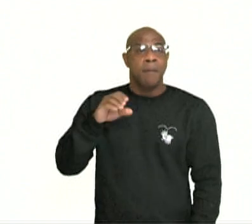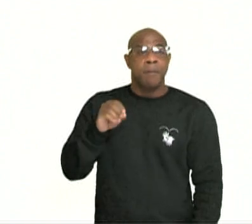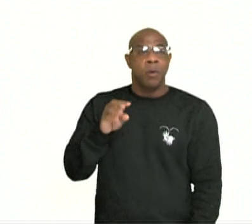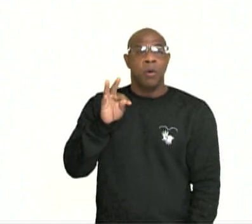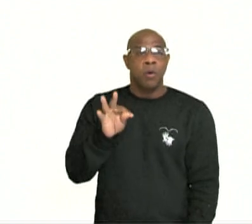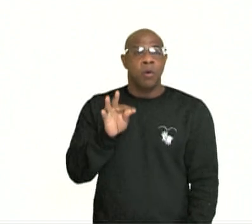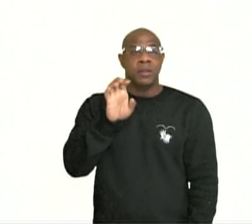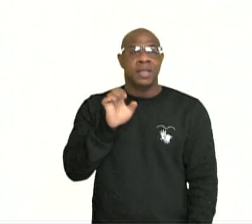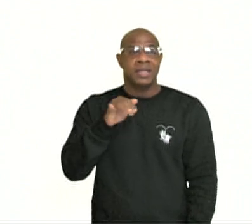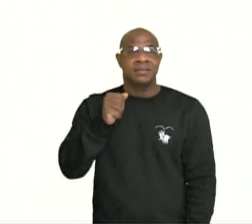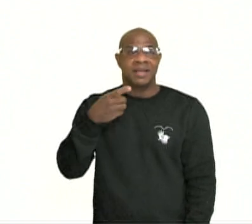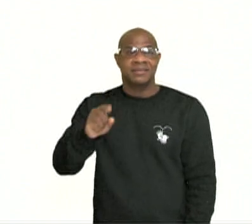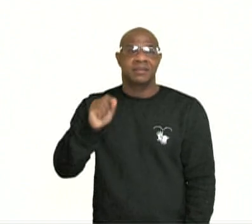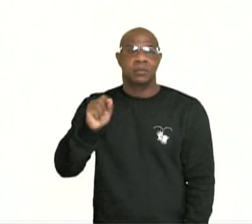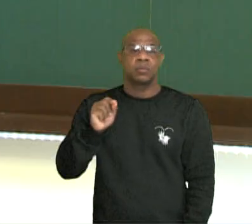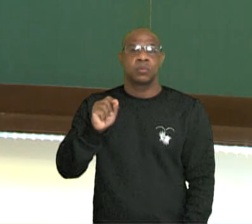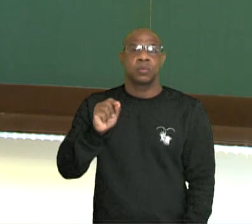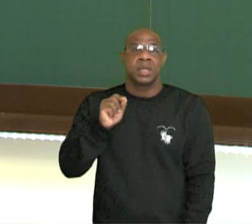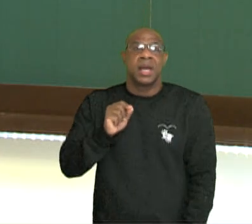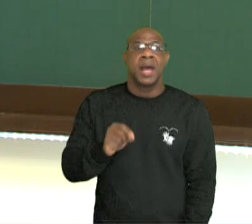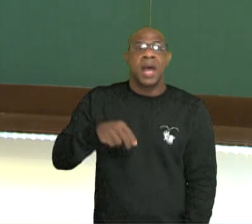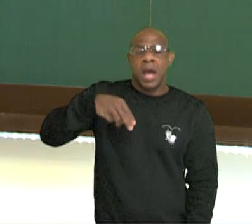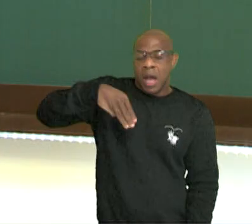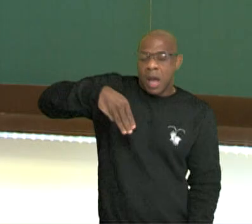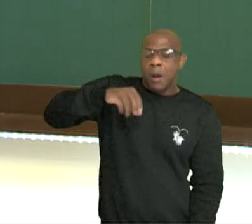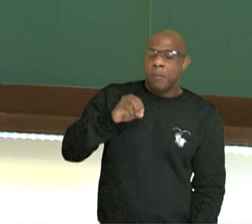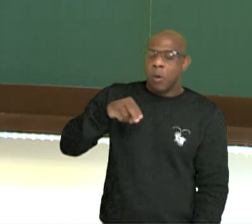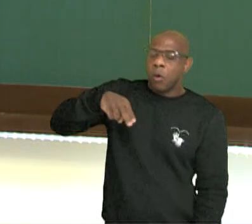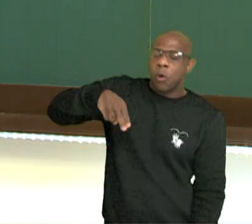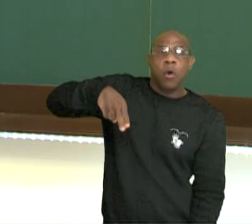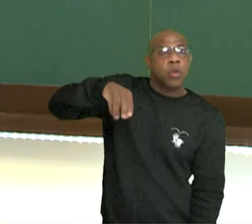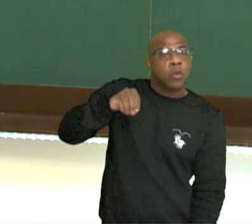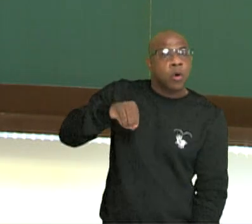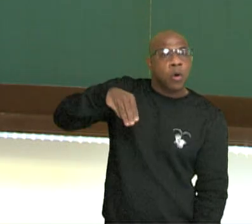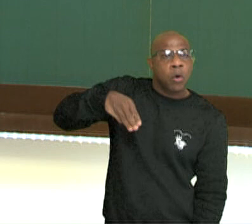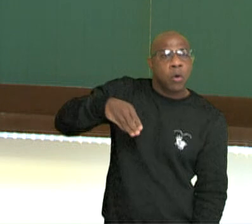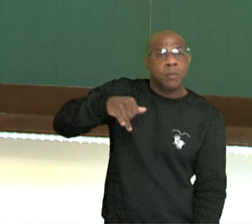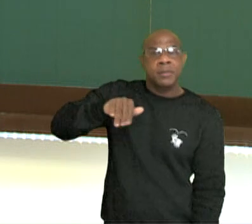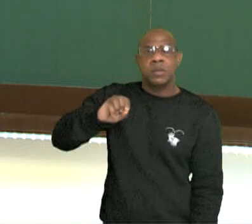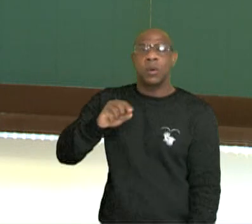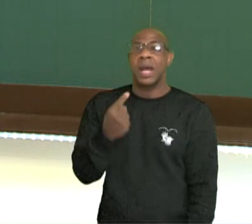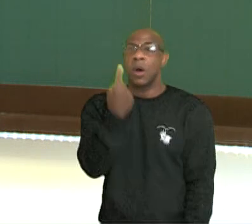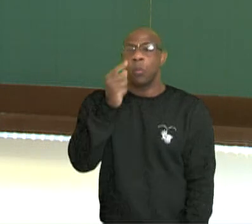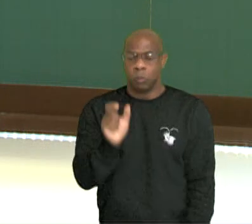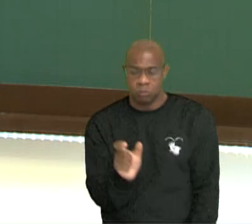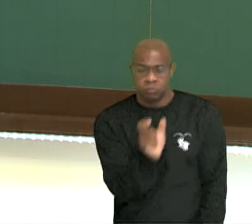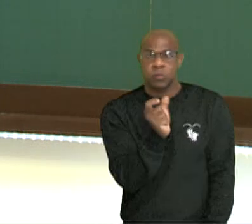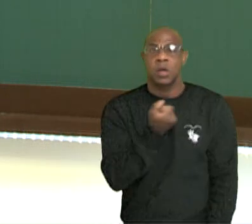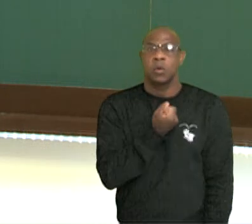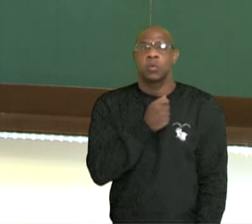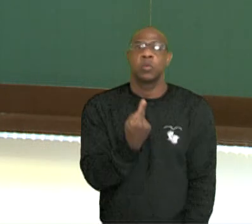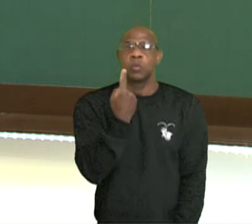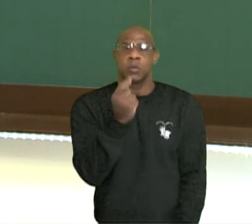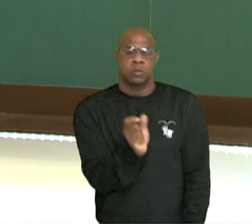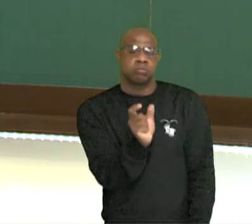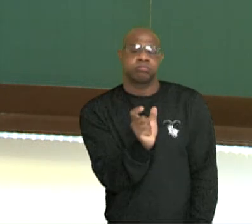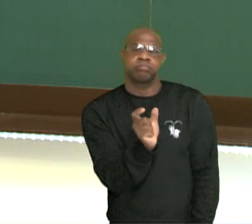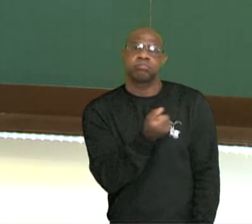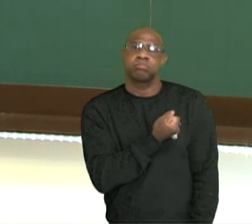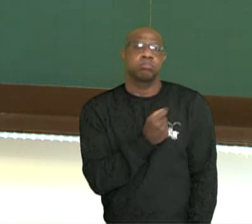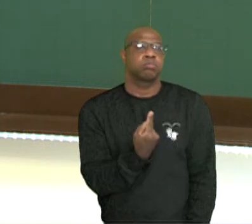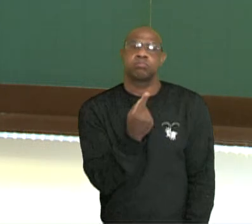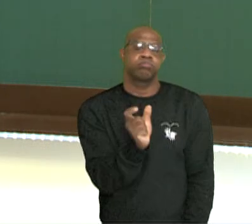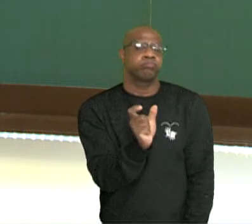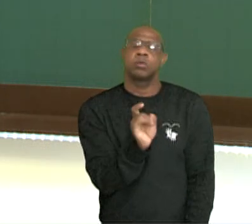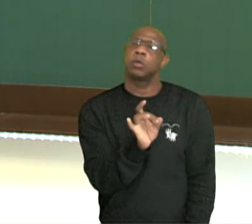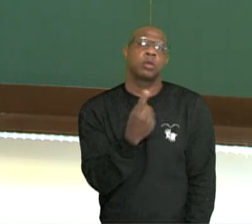aquele termo único, né? É um termozinho, é um bloquinho que tem o coeficiente numérico